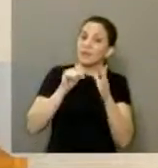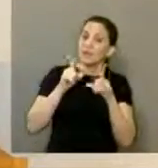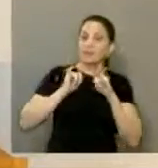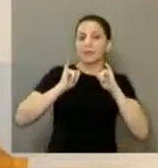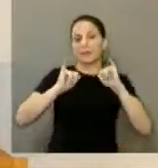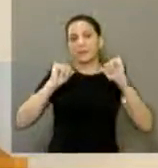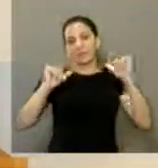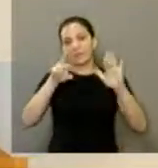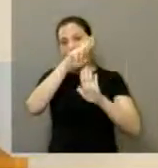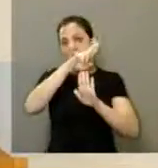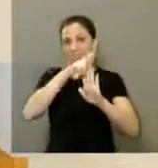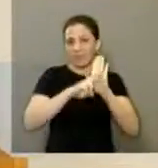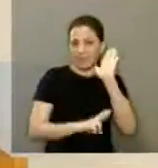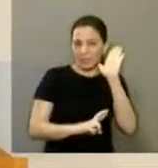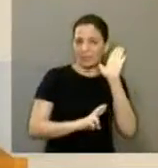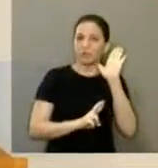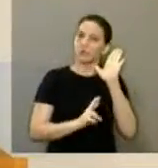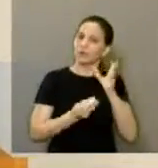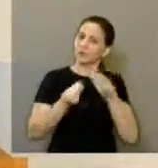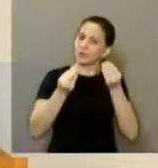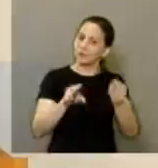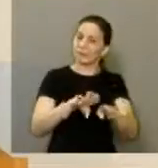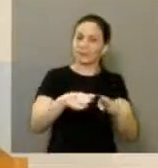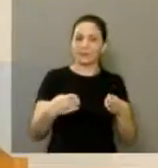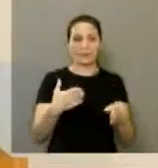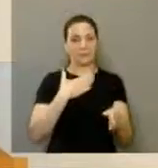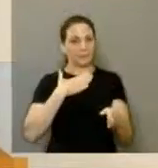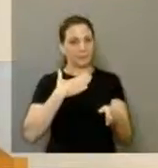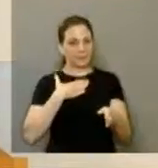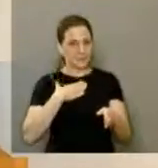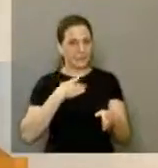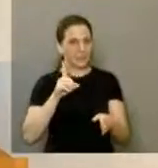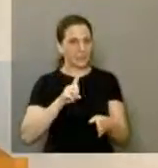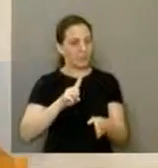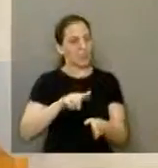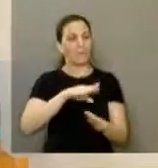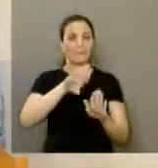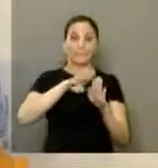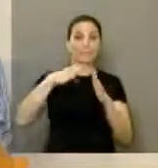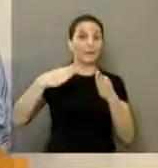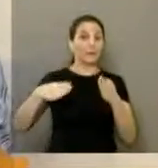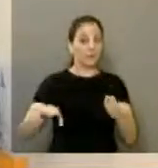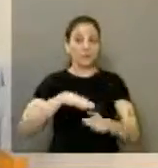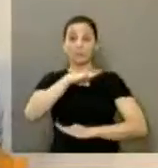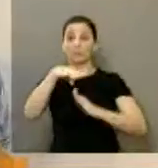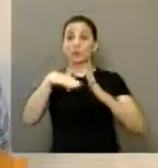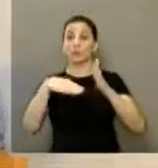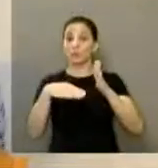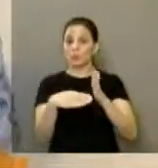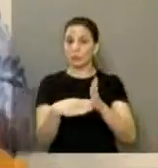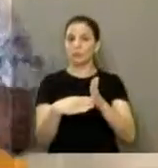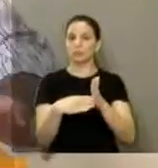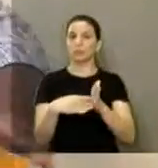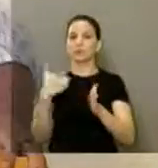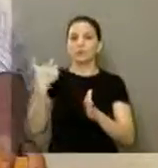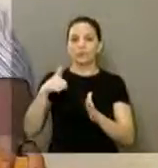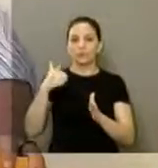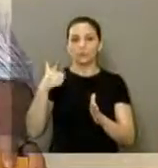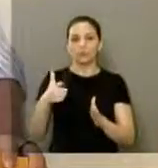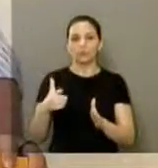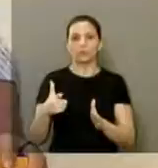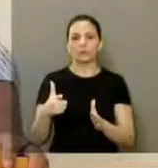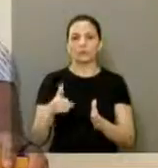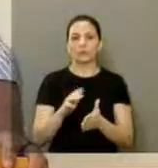ela tem um relatório, só encaminhar para essa casa aqui, não é para mim, encaminhar para essa casa. Não há aqui,